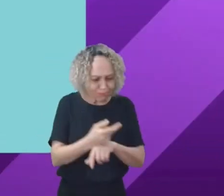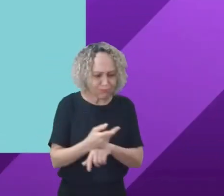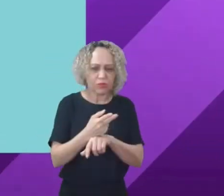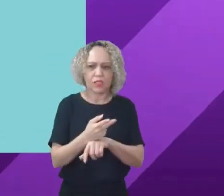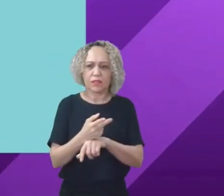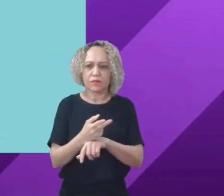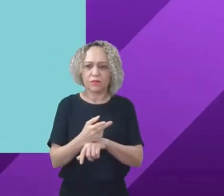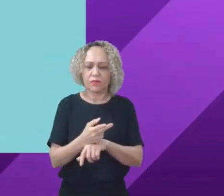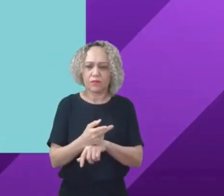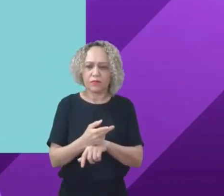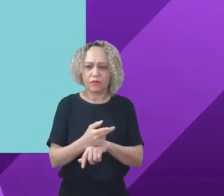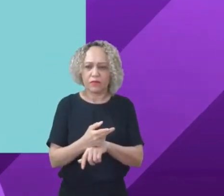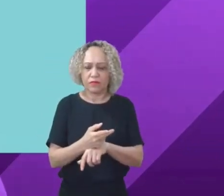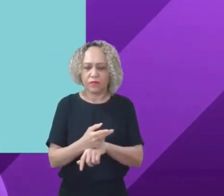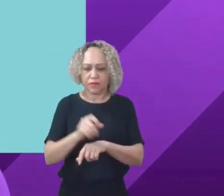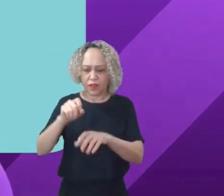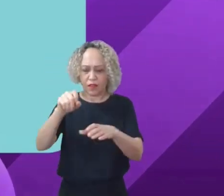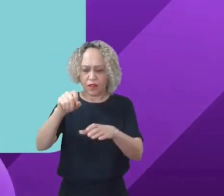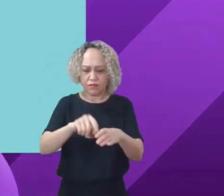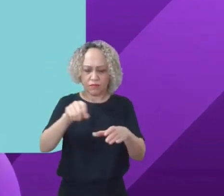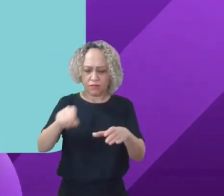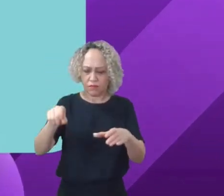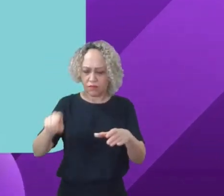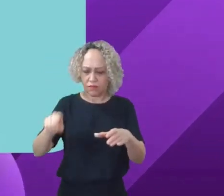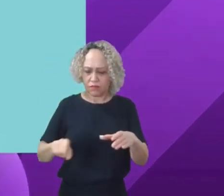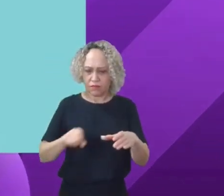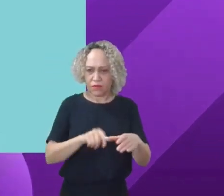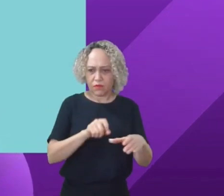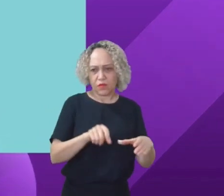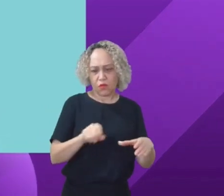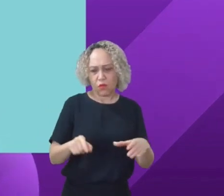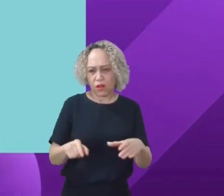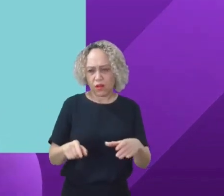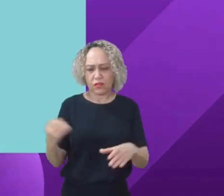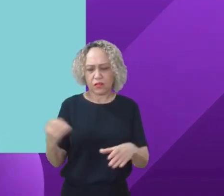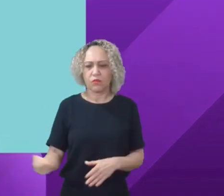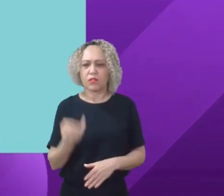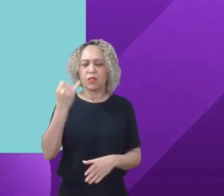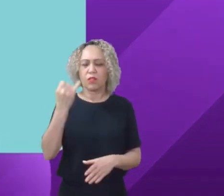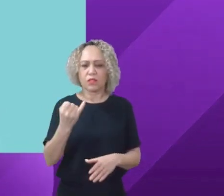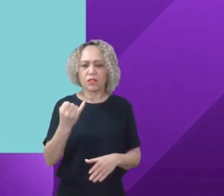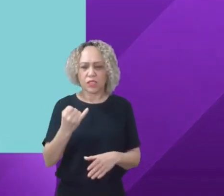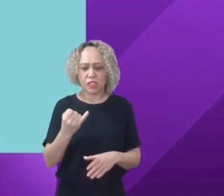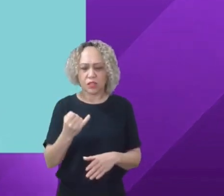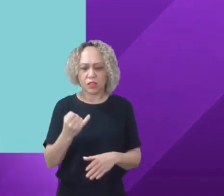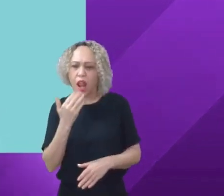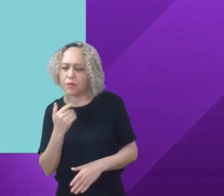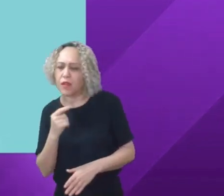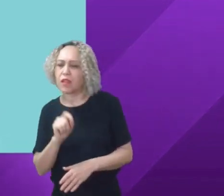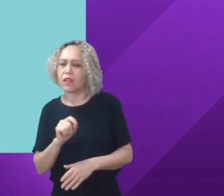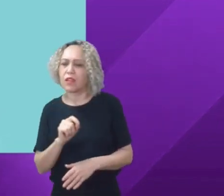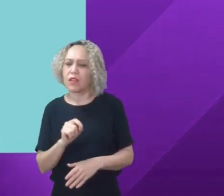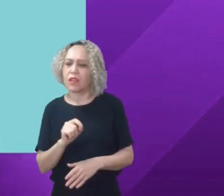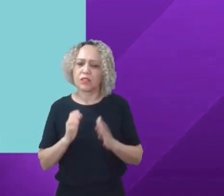assim. As hortas urbanas e periurbanas, elas são muito importantes para a produção de alimentos, para a produção